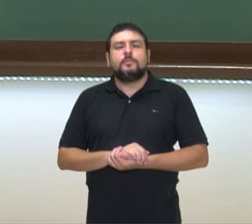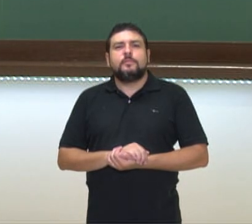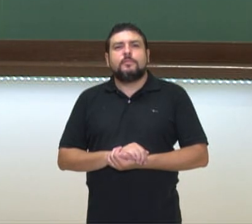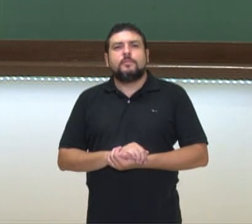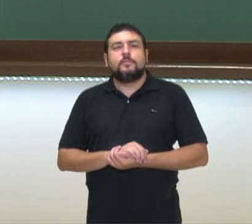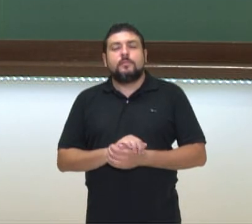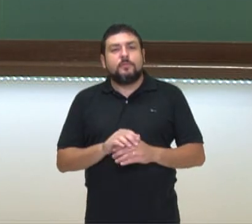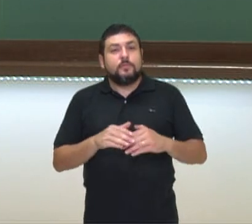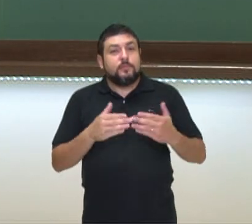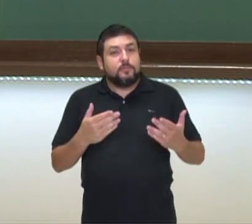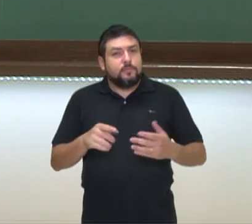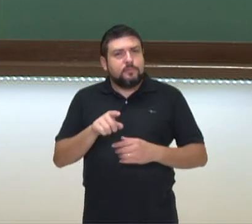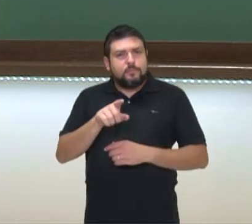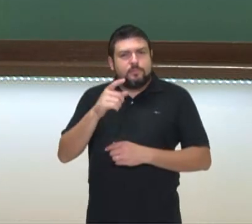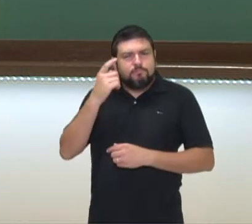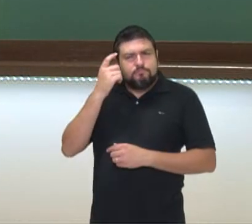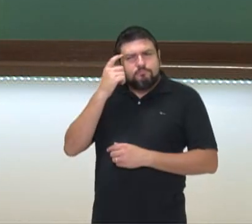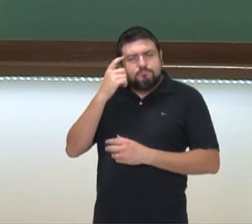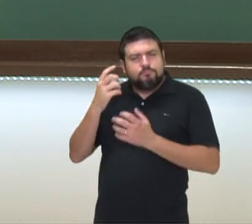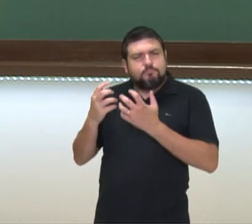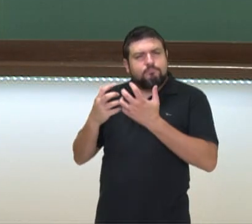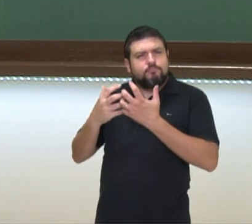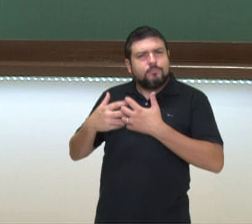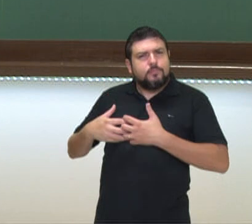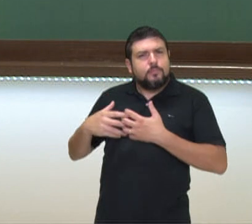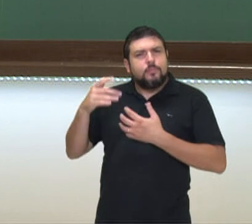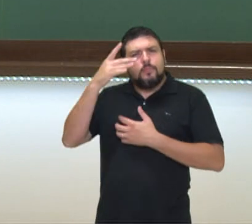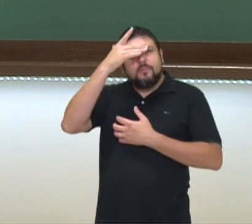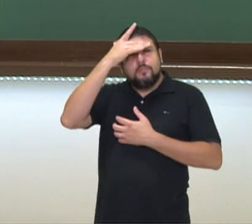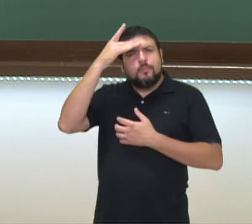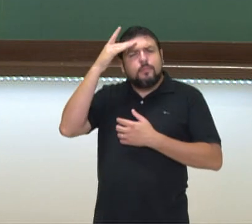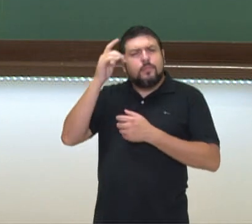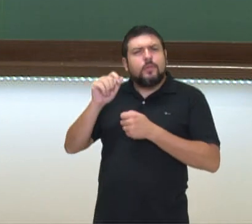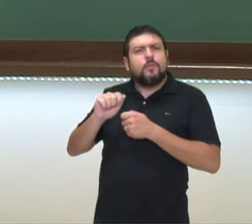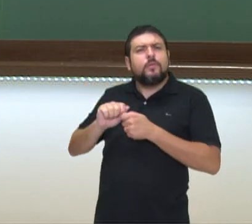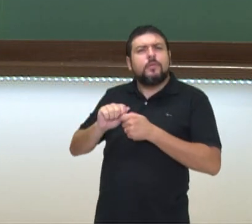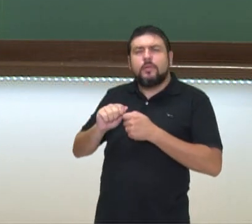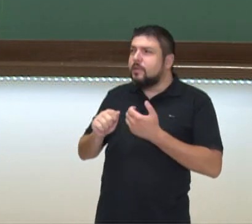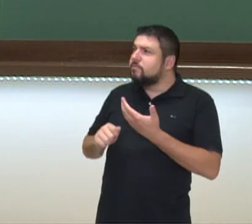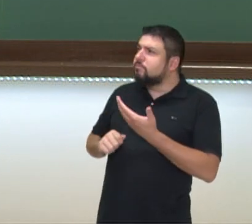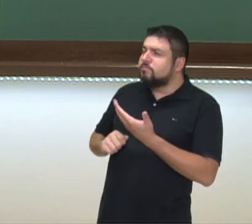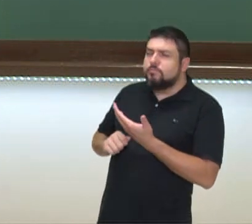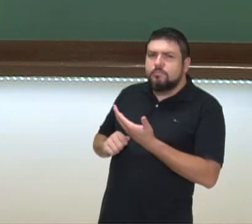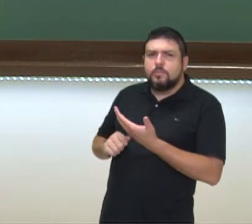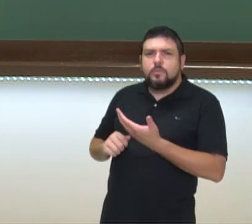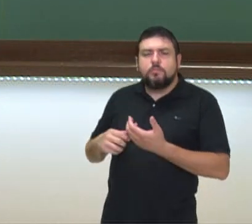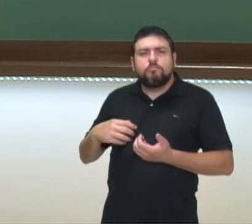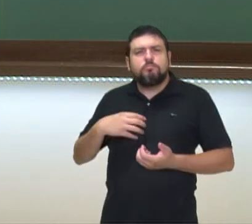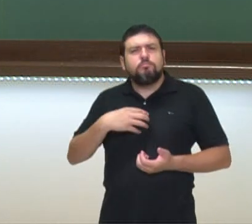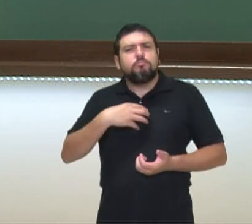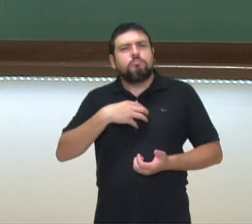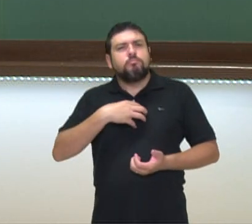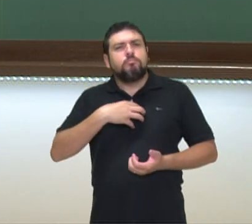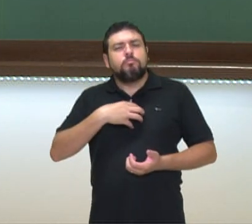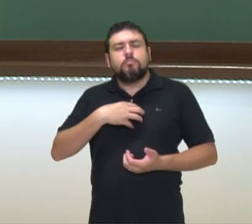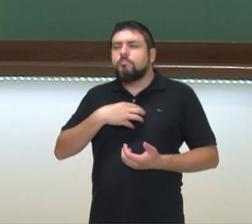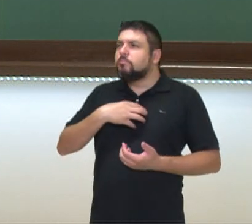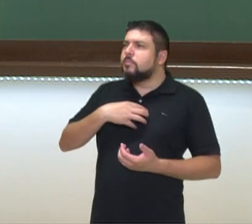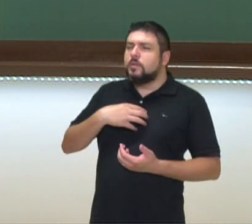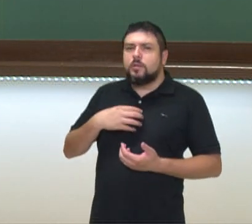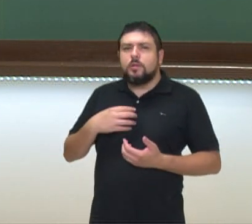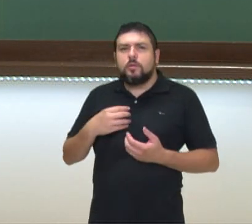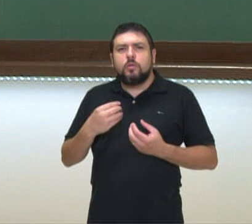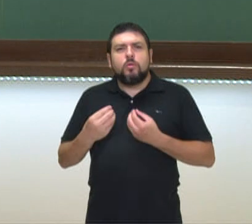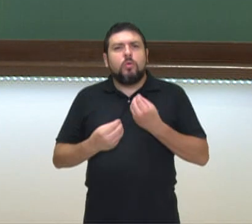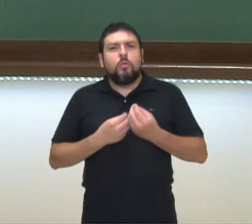E aí, refletiu, pensou o que as pessoas estão fazendo e como elas estão sentindo, que sensação elas estão sentindo, como estão